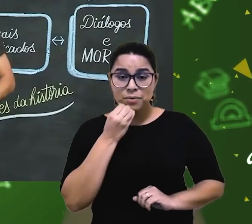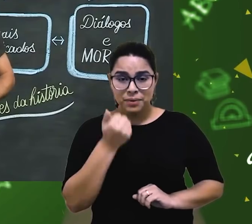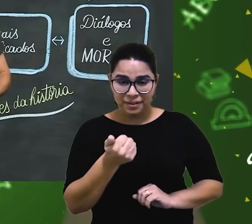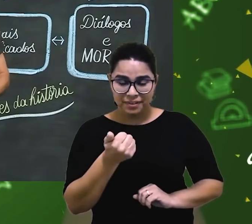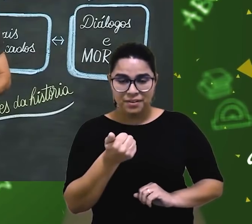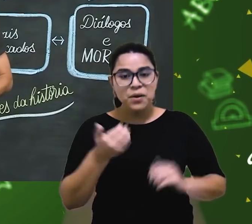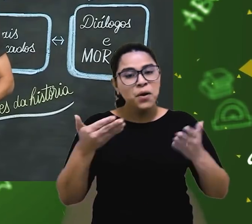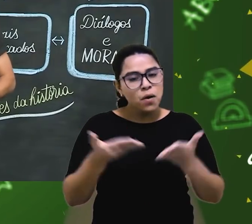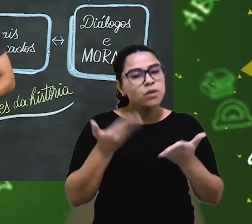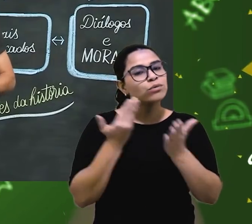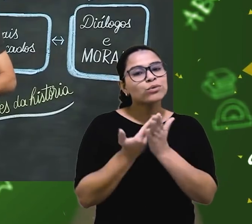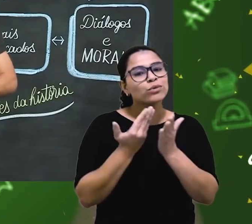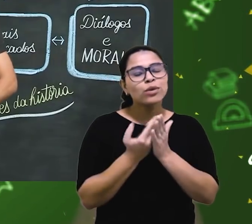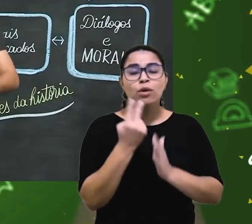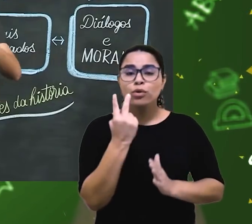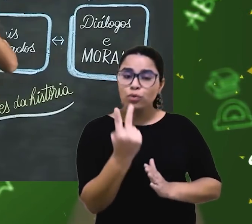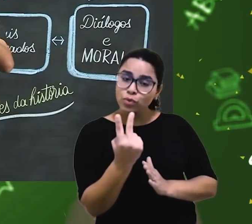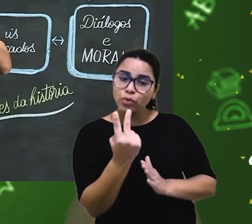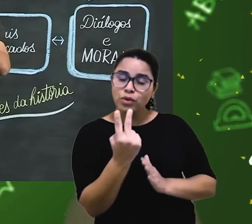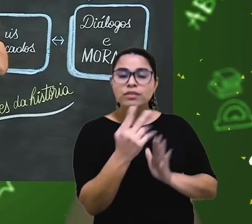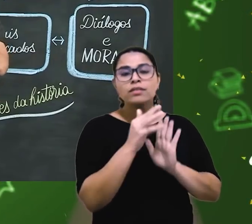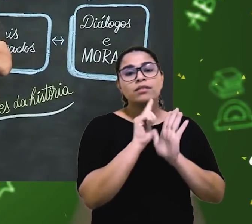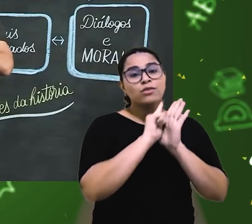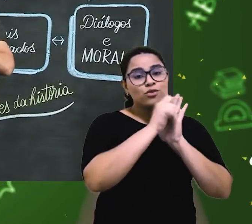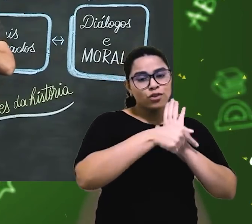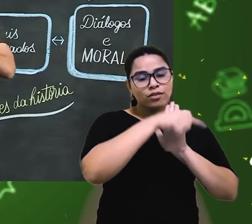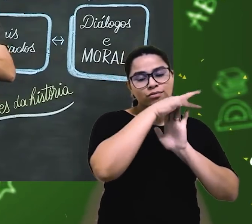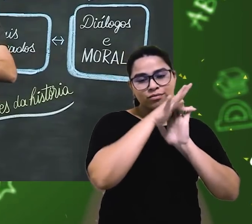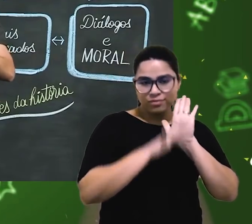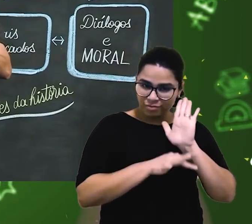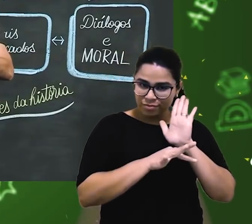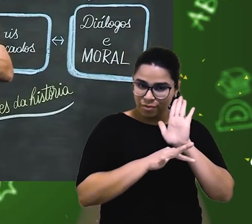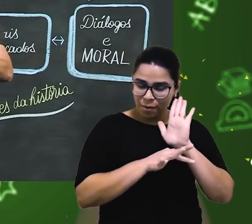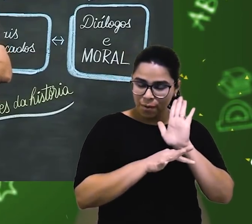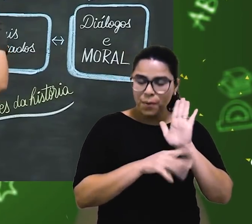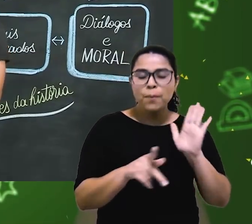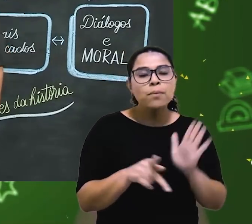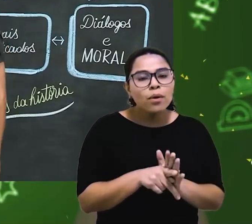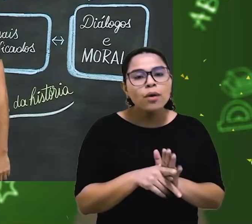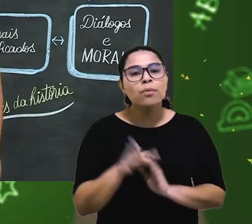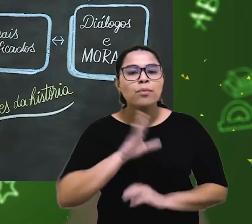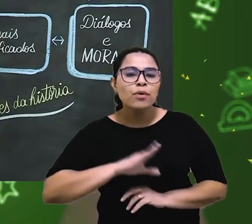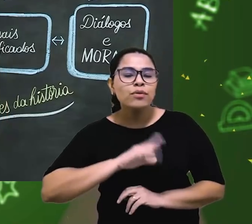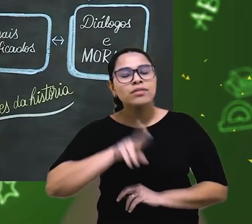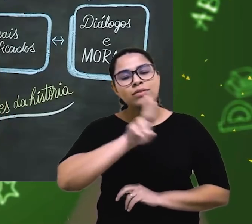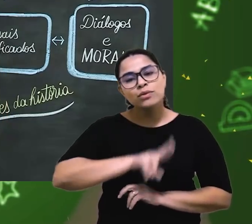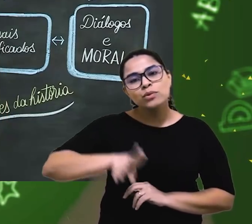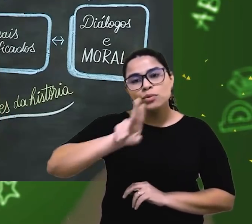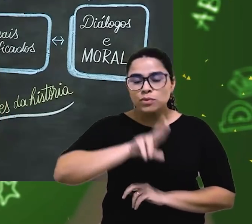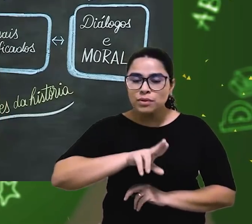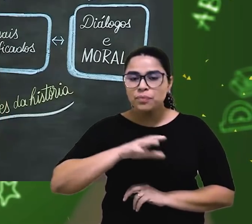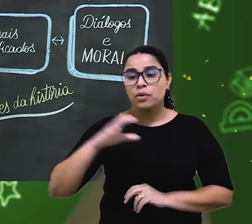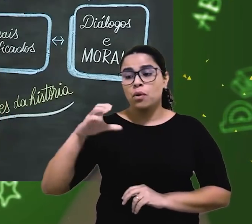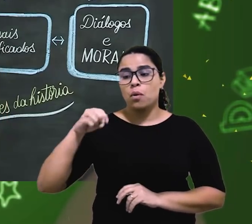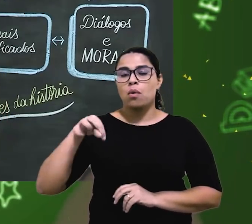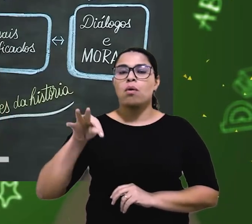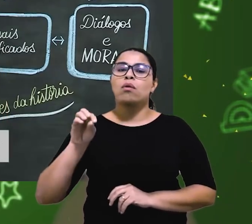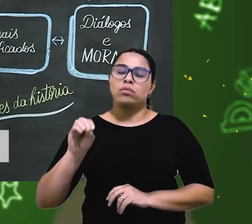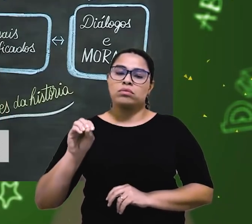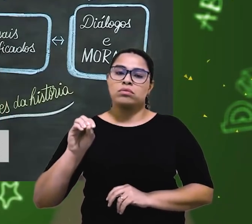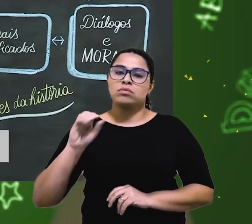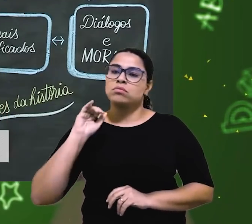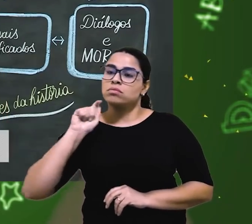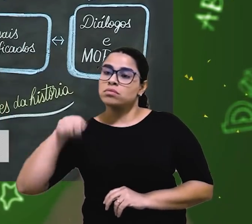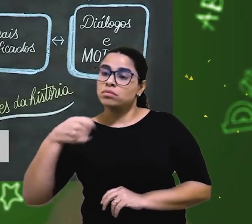Olá, tudo bem? Hoje nós vamos falar sobre dois gêneros narrativos bem usuais na língua portuguesa. Esses gêneros são o conto e